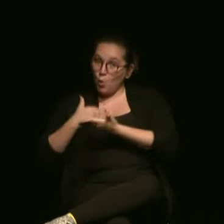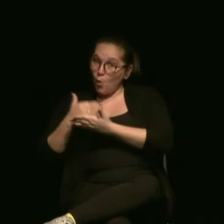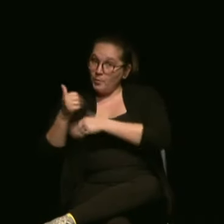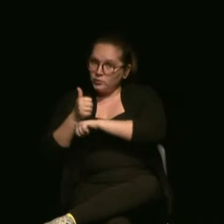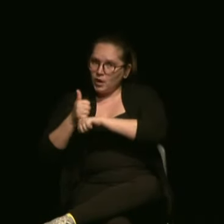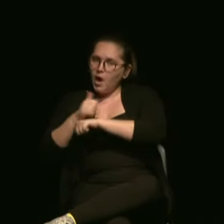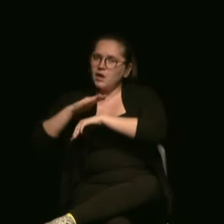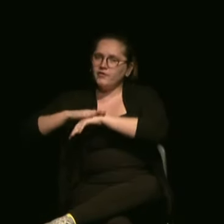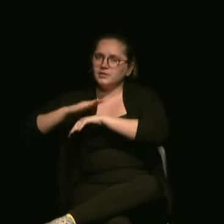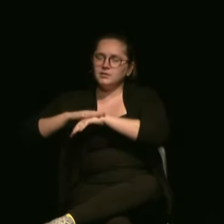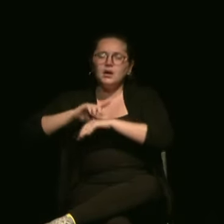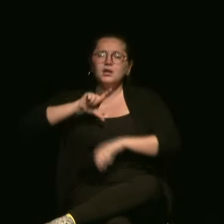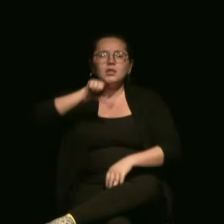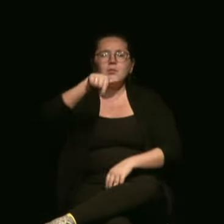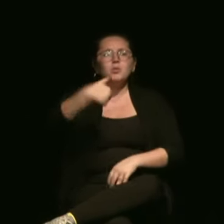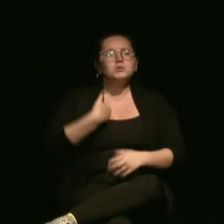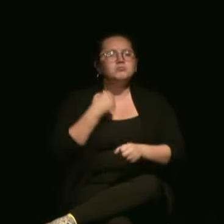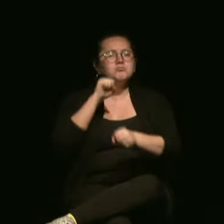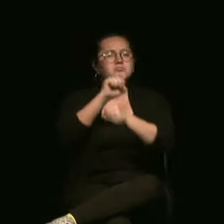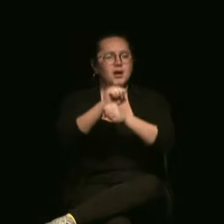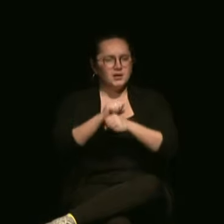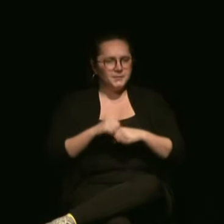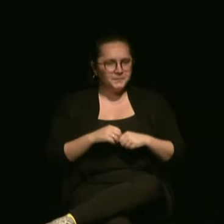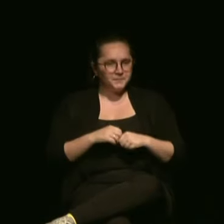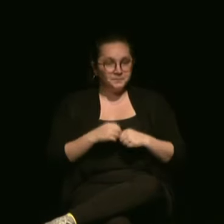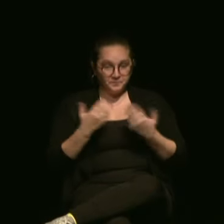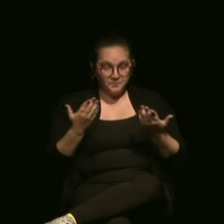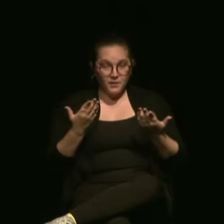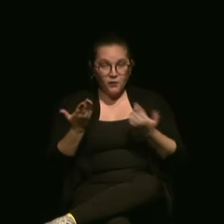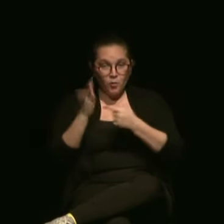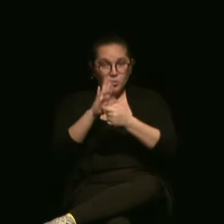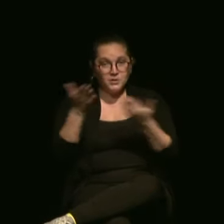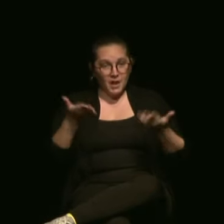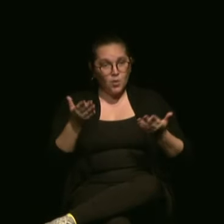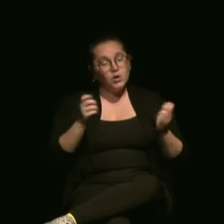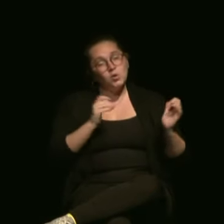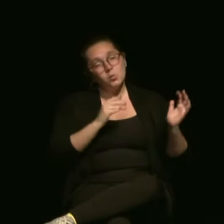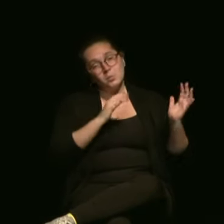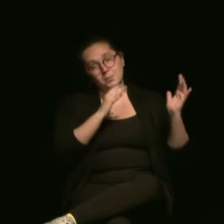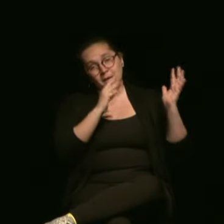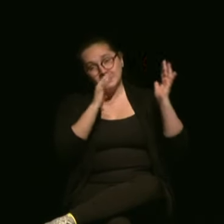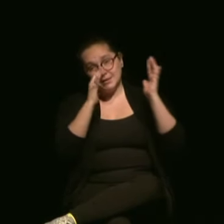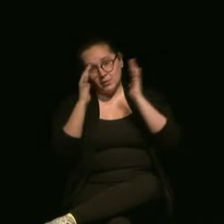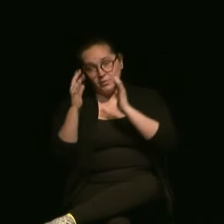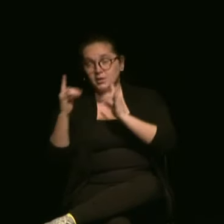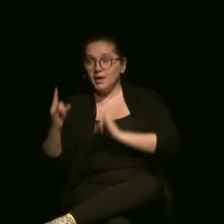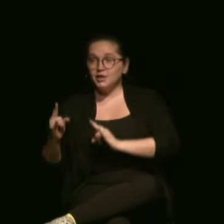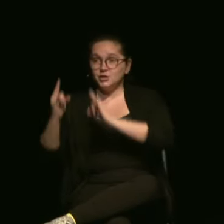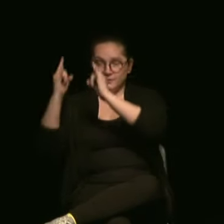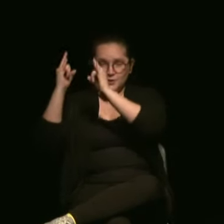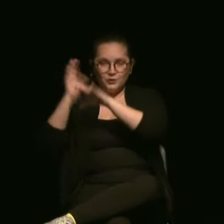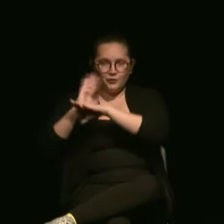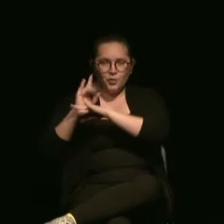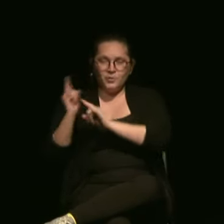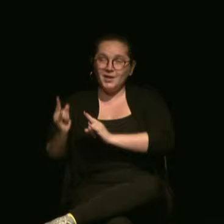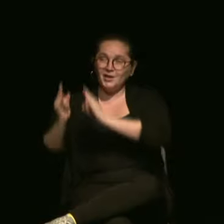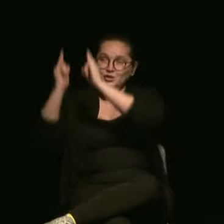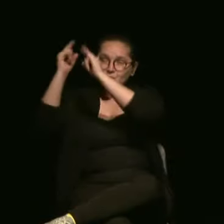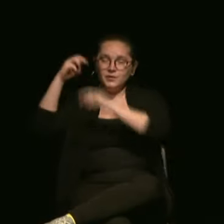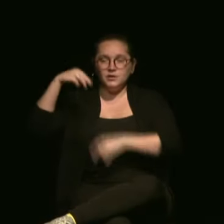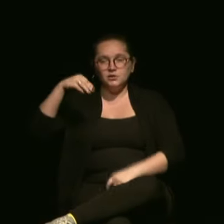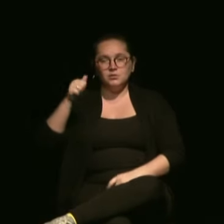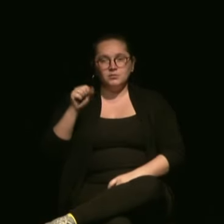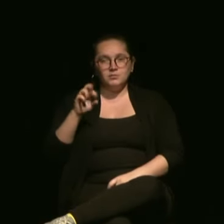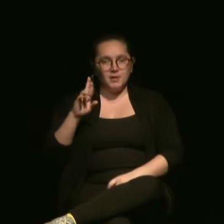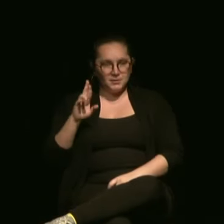Tem uma razão importante para isso. Eu vou mostrar para vocês agora uma sequência de Edifício Master, em que uma senhora fala com